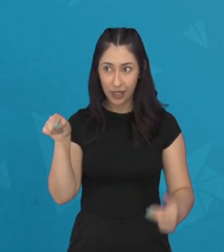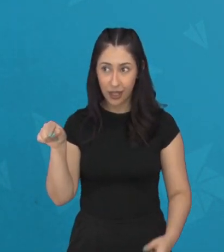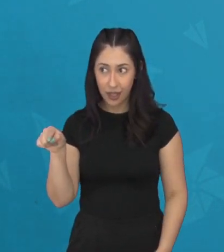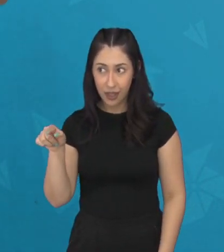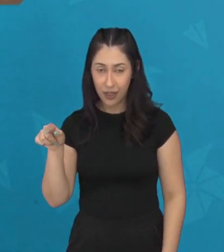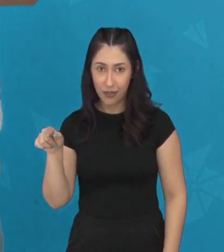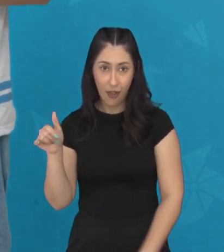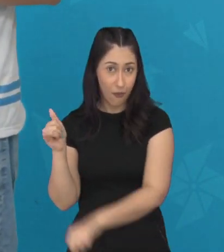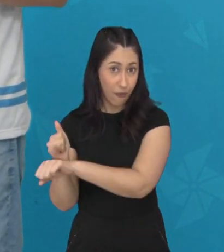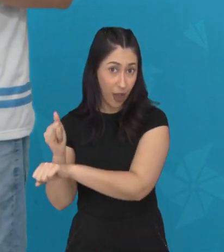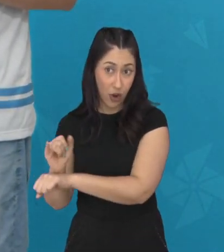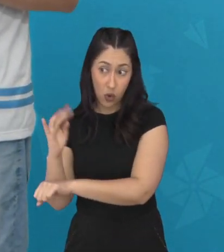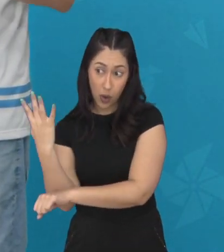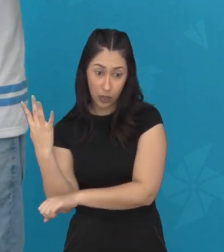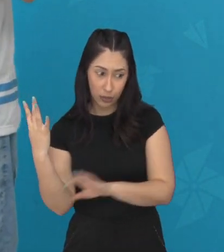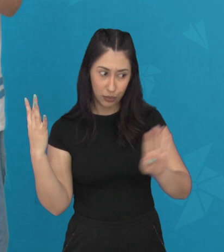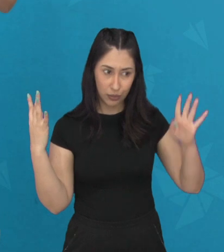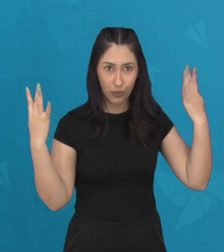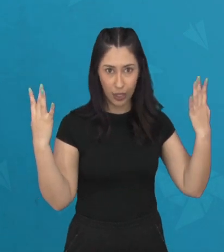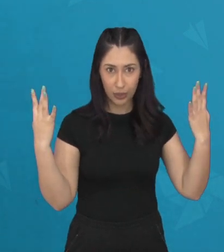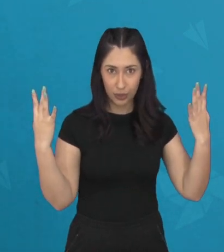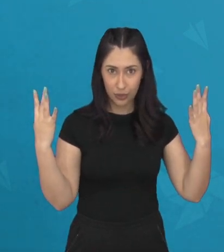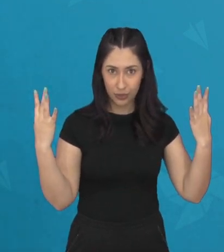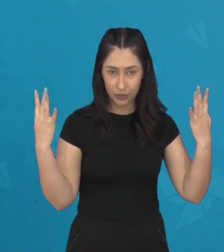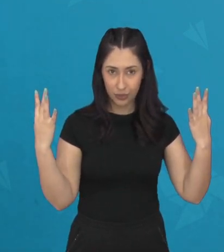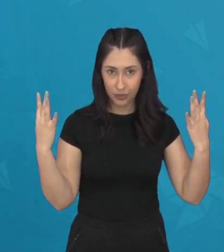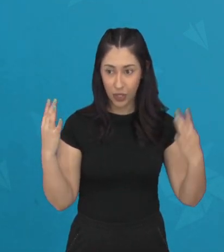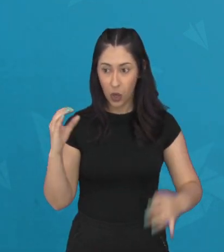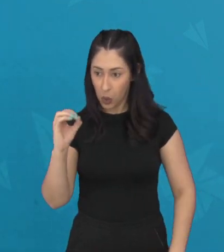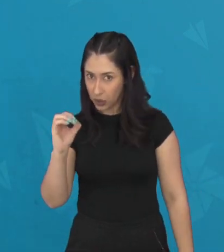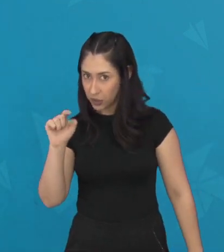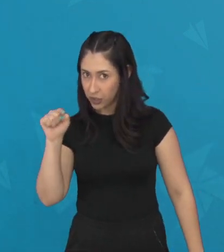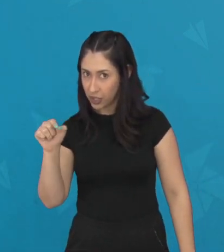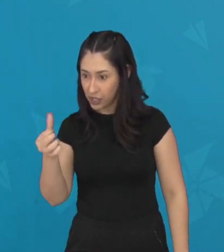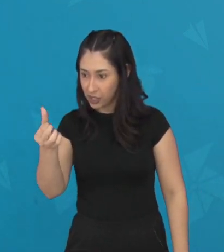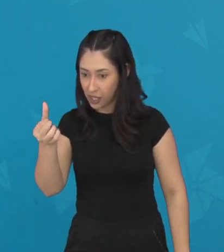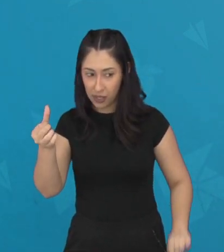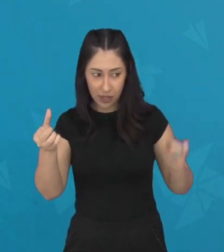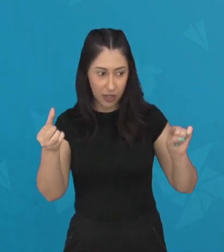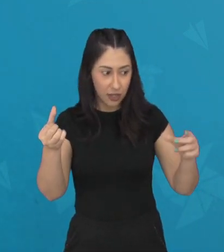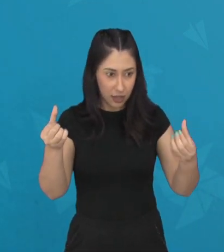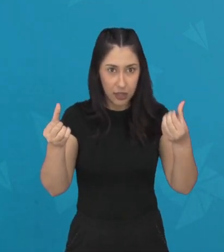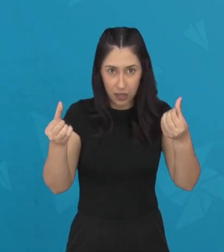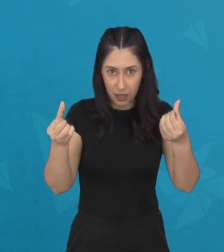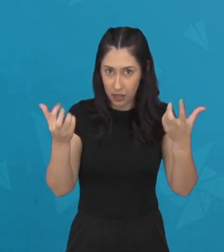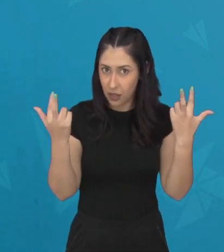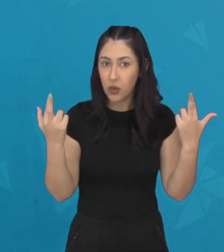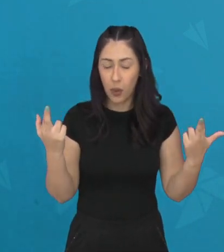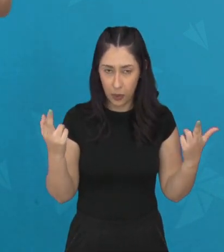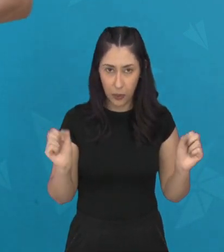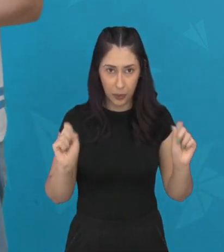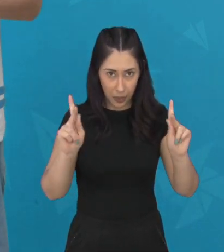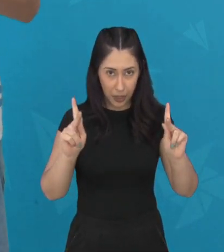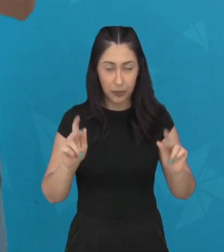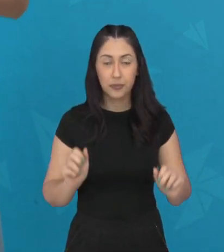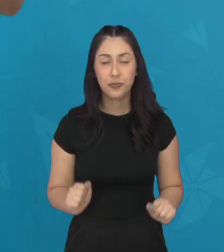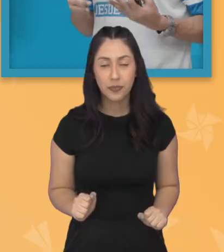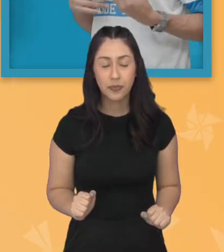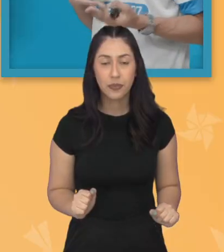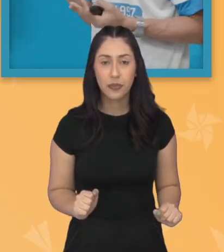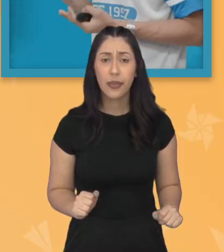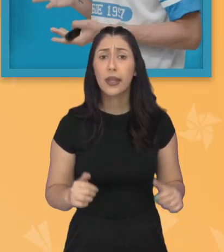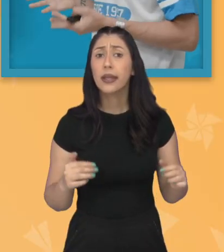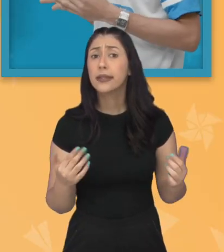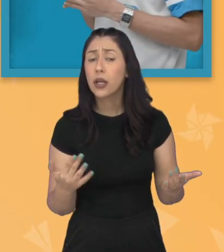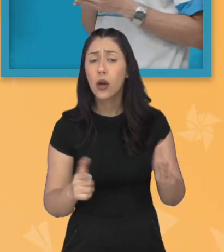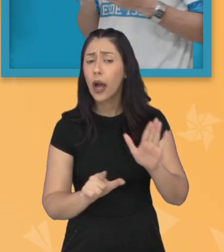6 oxigênios de um lado, 6 oxigênios de outro, tudo bem, gente? Continuando aqui. Como eu falei, a lei de